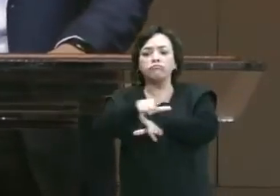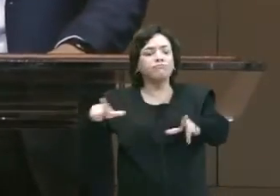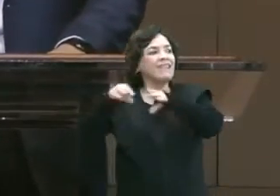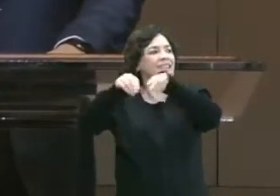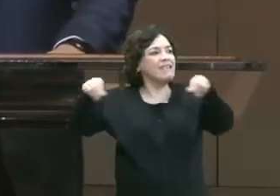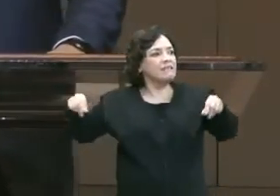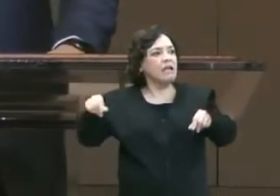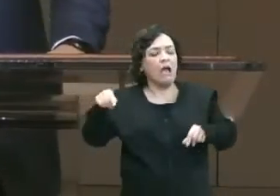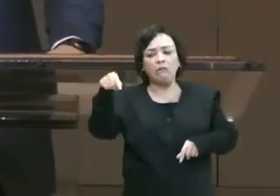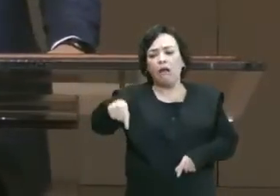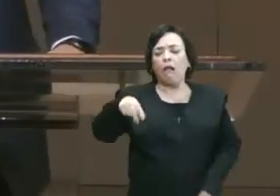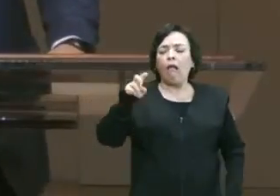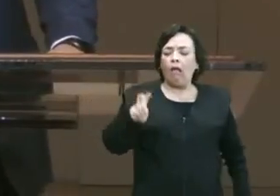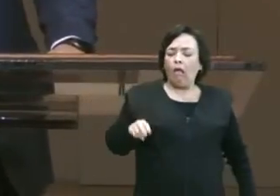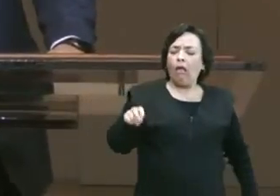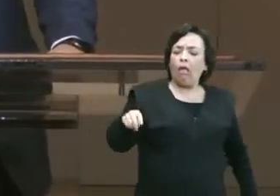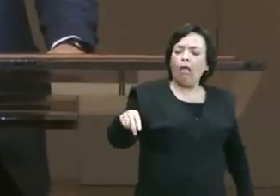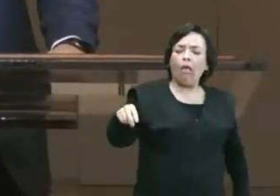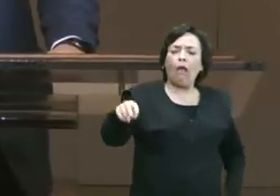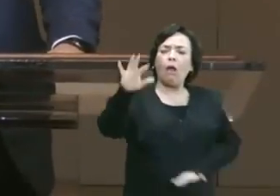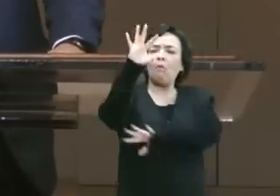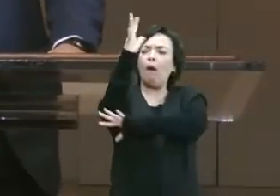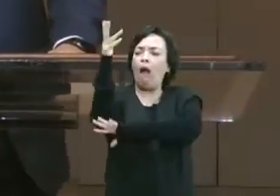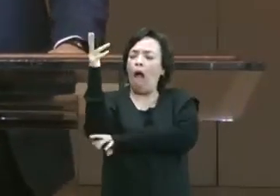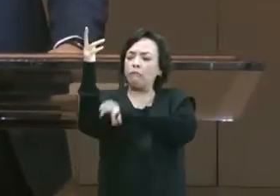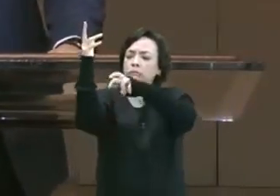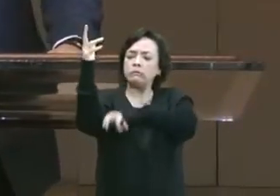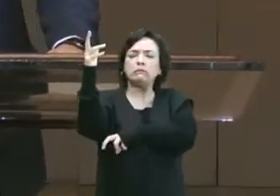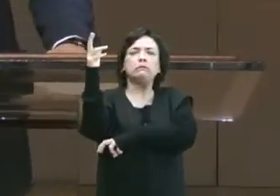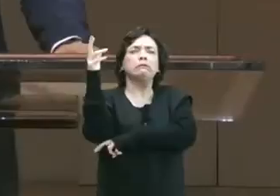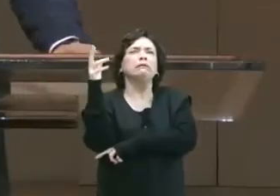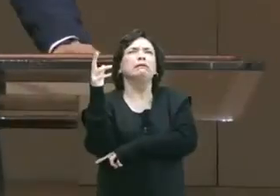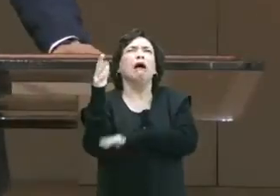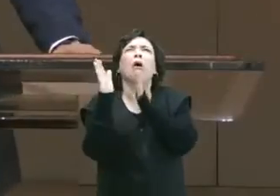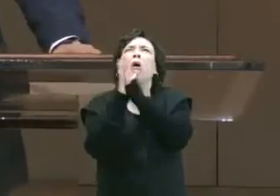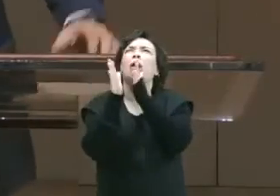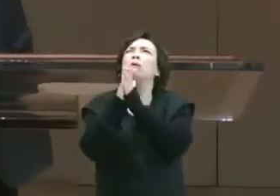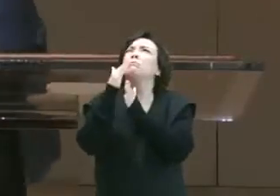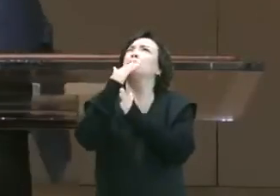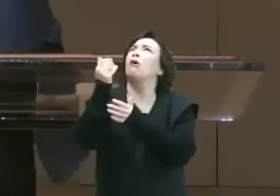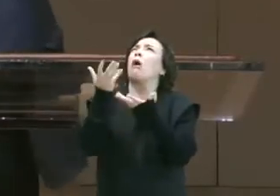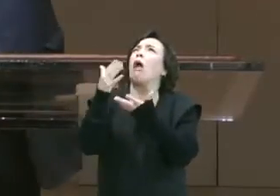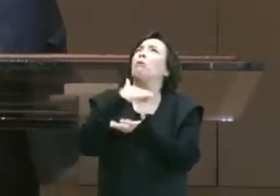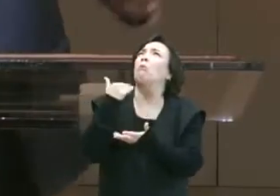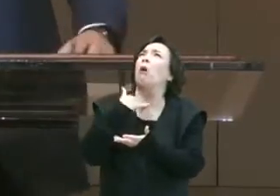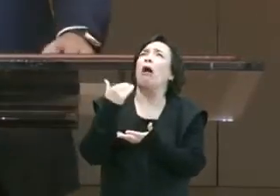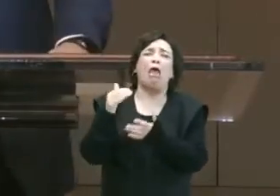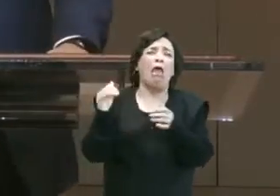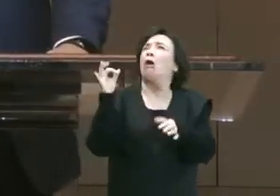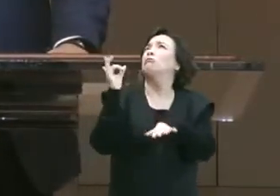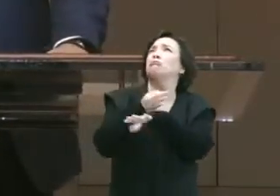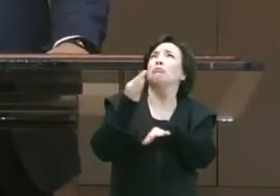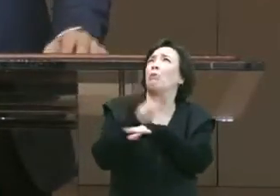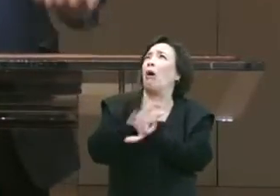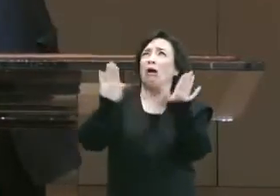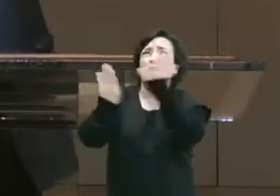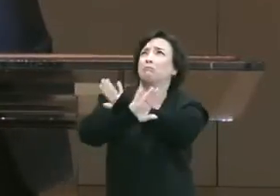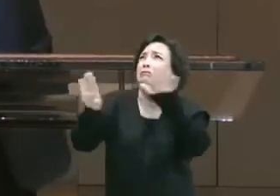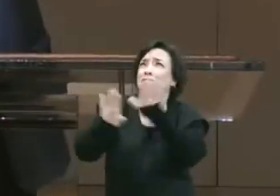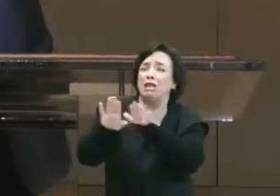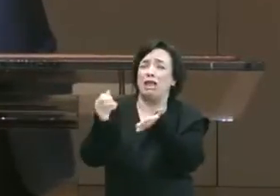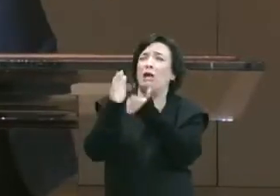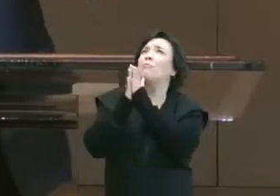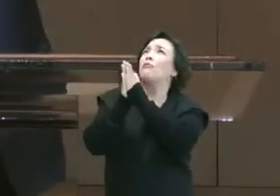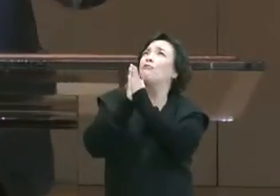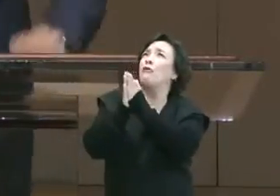um pé de giesta, sentou-se debaixo dele e orou pedindo a morte. Já tive o bastante, Senhor.